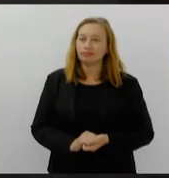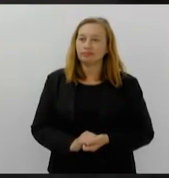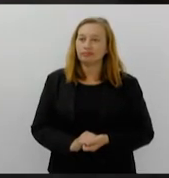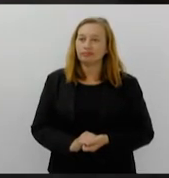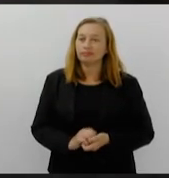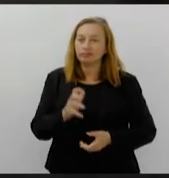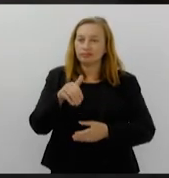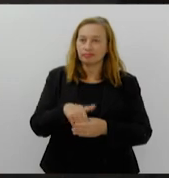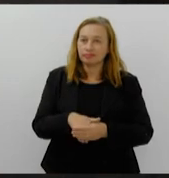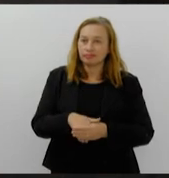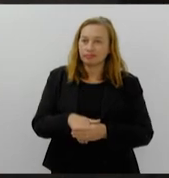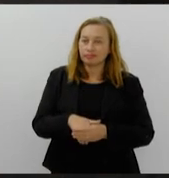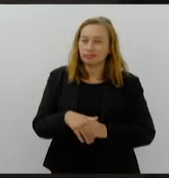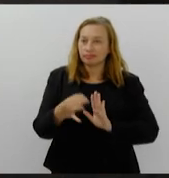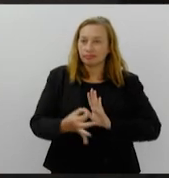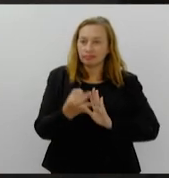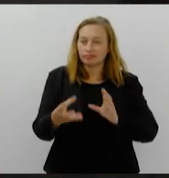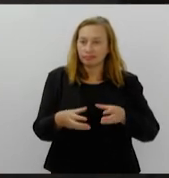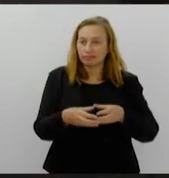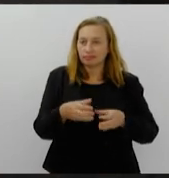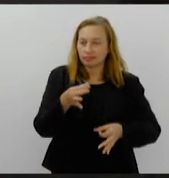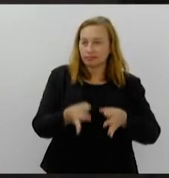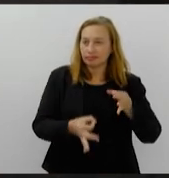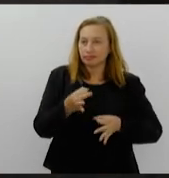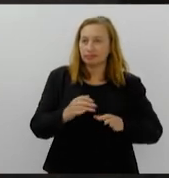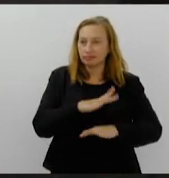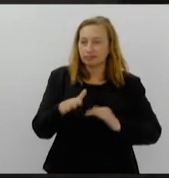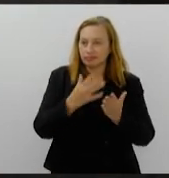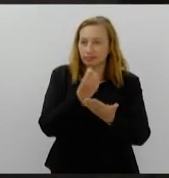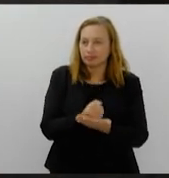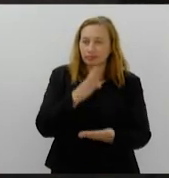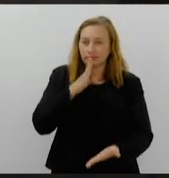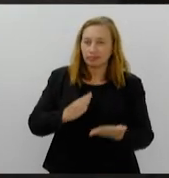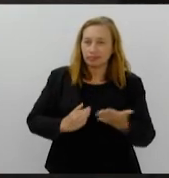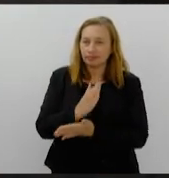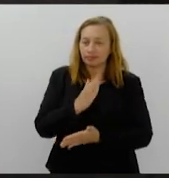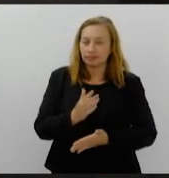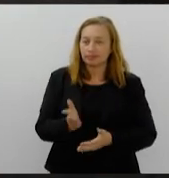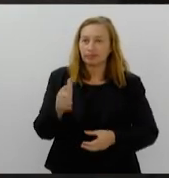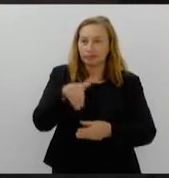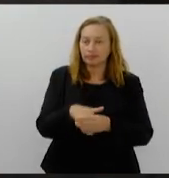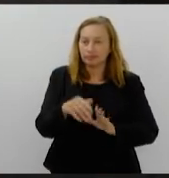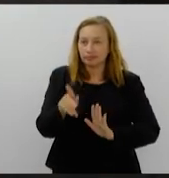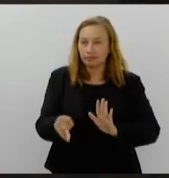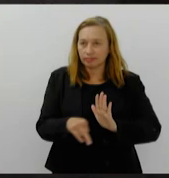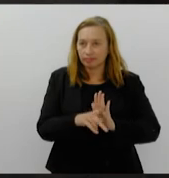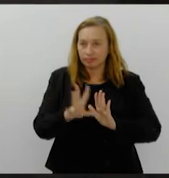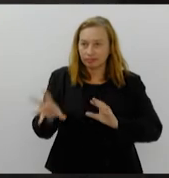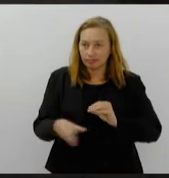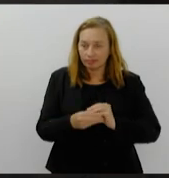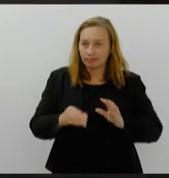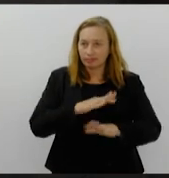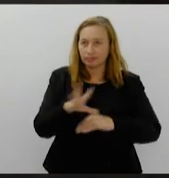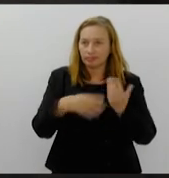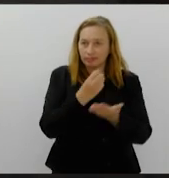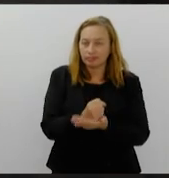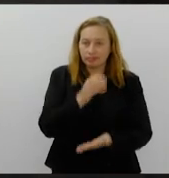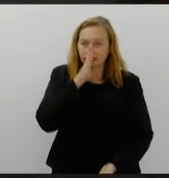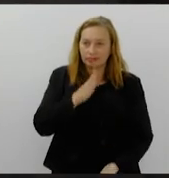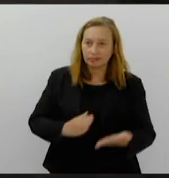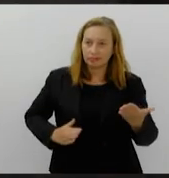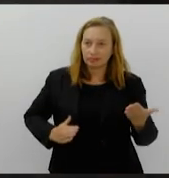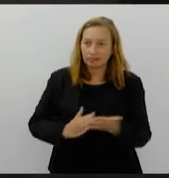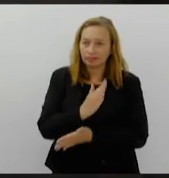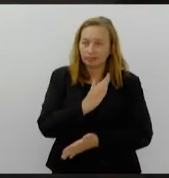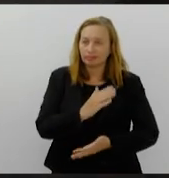em votação, o parecer da Comissão de Constituição e Justiça, senhores que aprovam, permaneçam como estão, aprovado. Em votação, o projeto acimentado. Senhores, se aprovam,